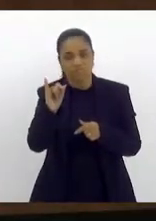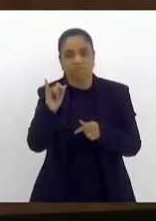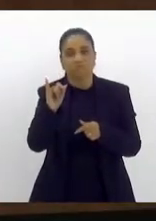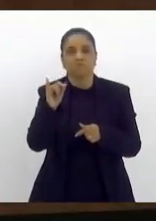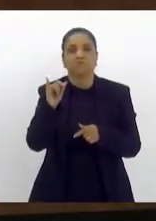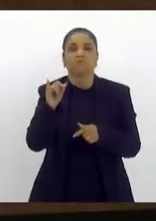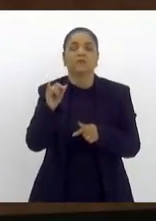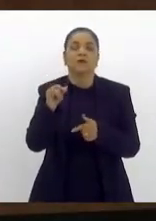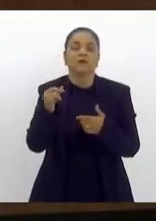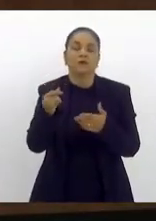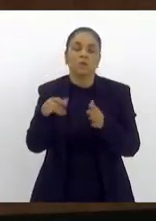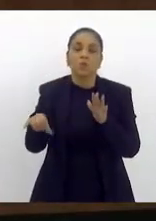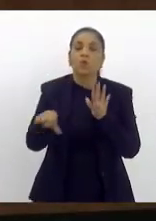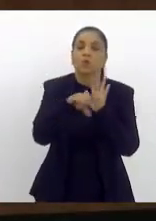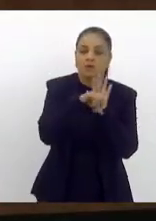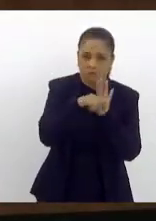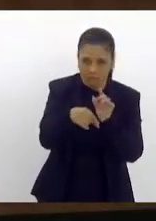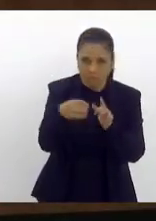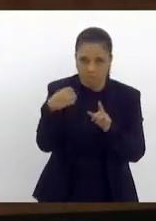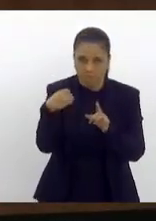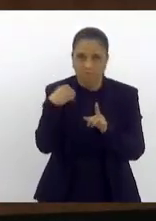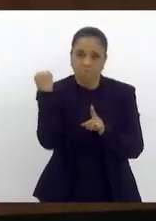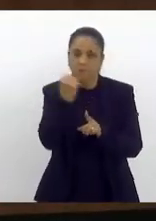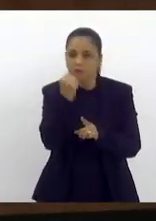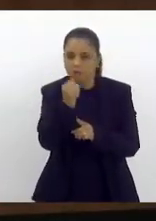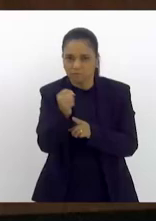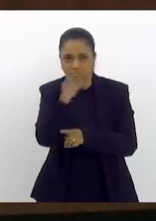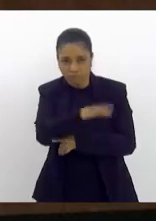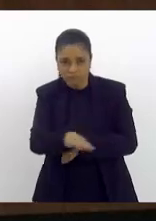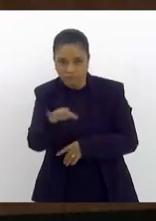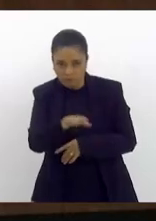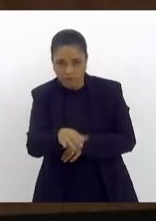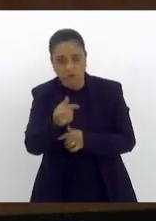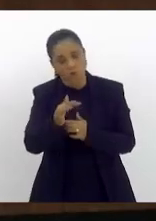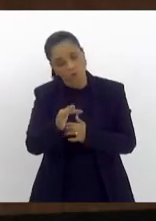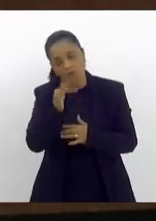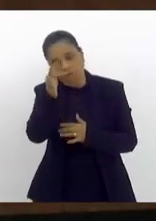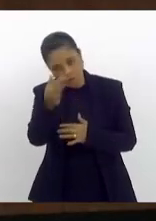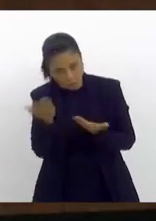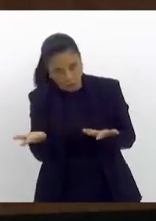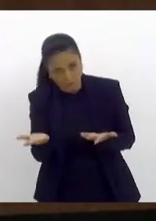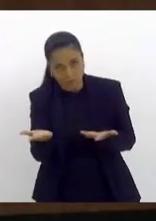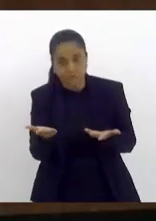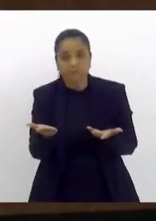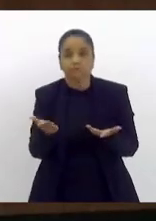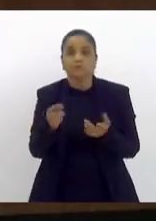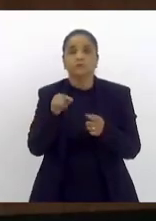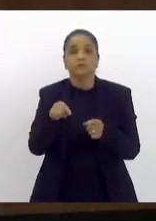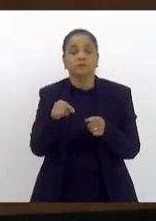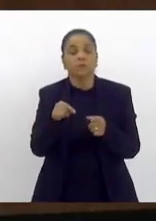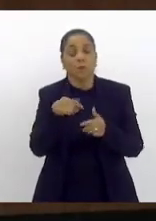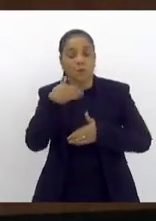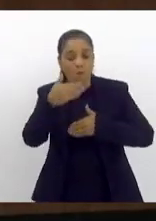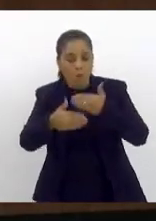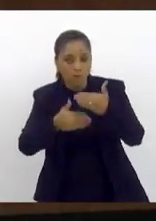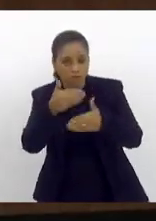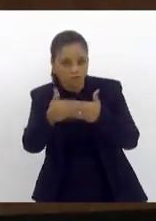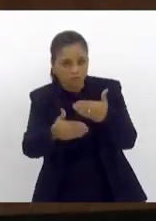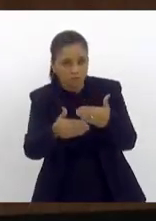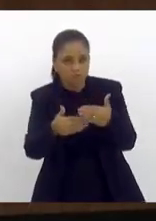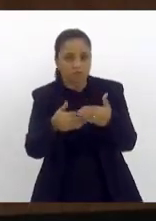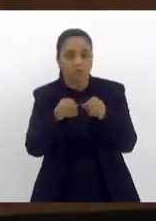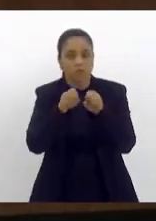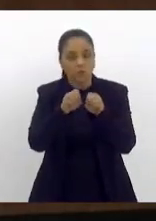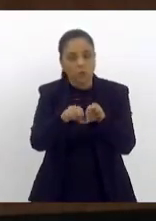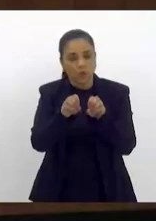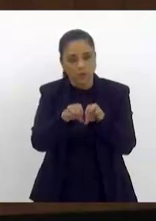absoluta tragédia, ou esta e outras tragédias que vão acontecer. Se eu não tenho um processo educacional ainda ideal, se eu